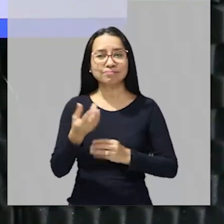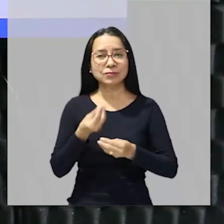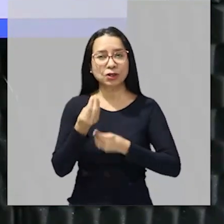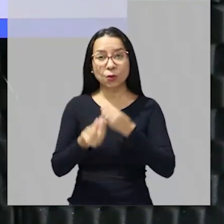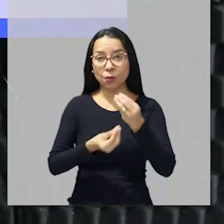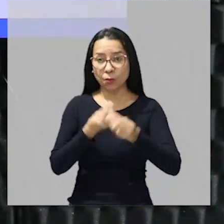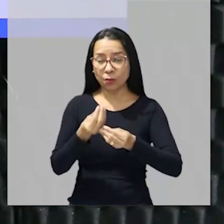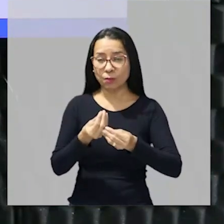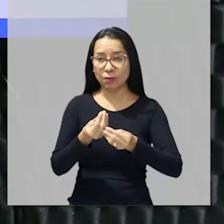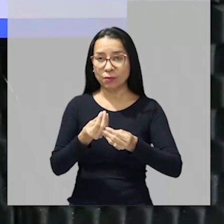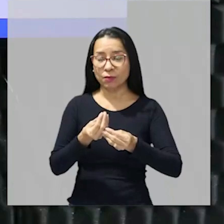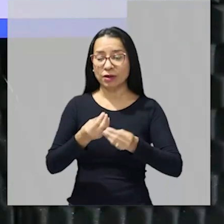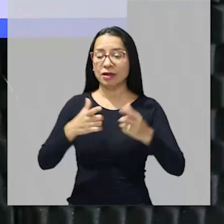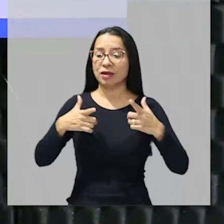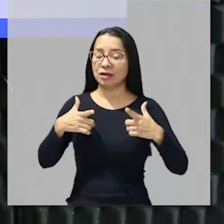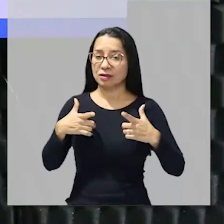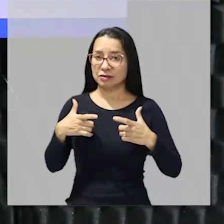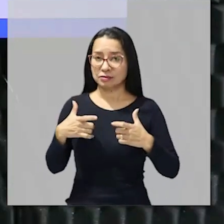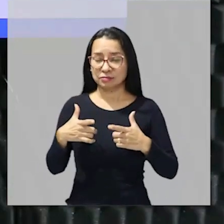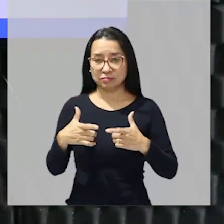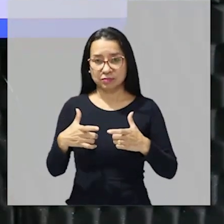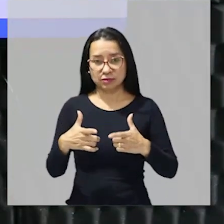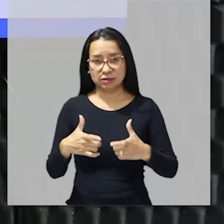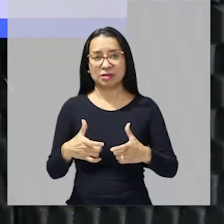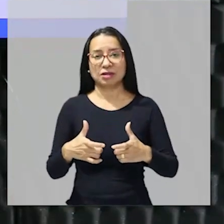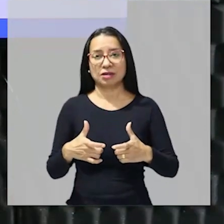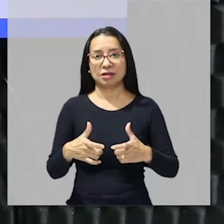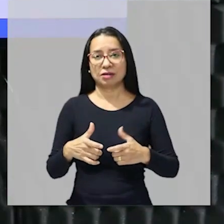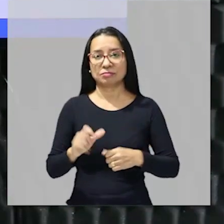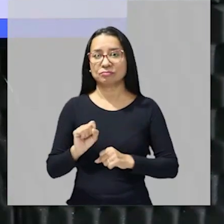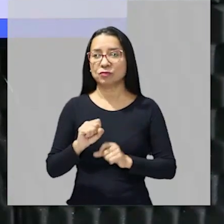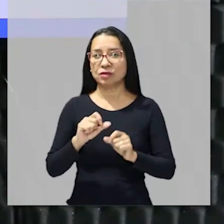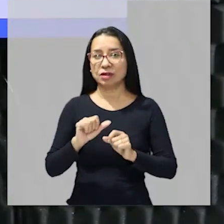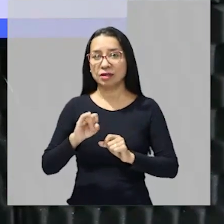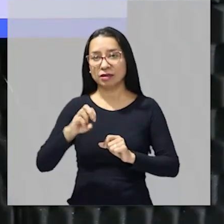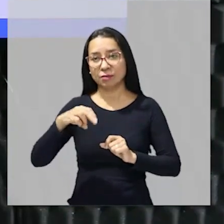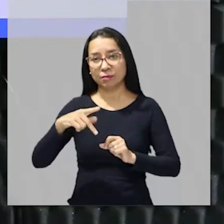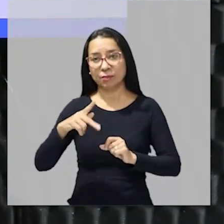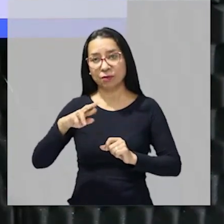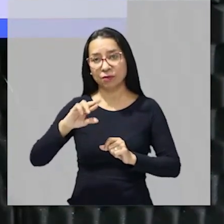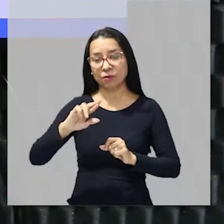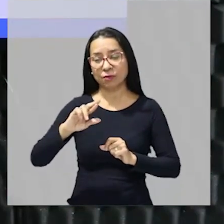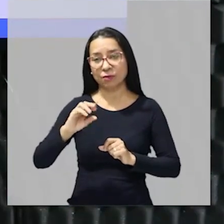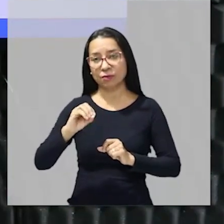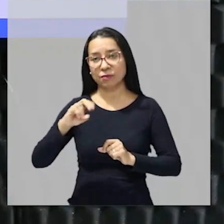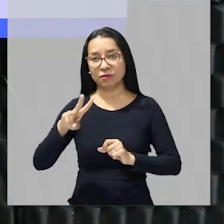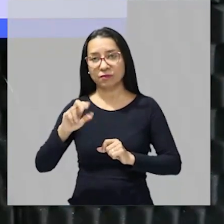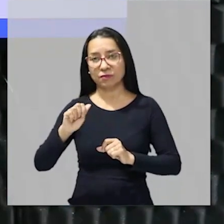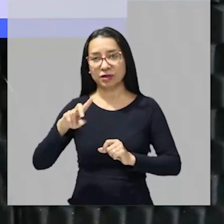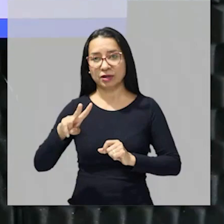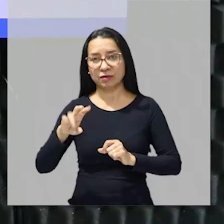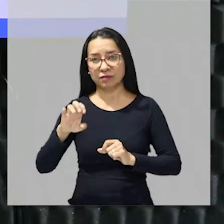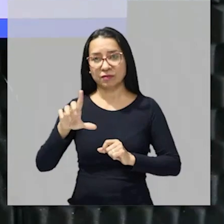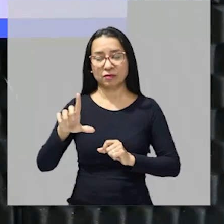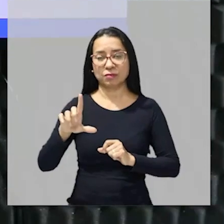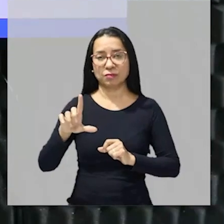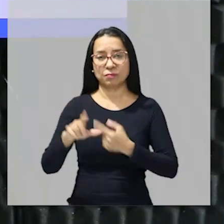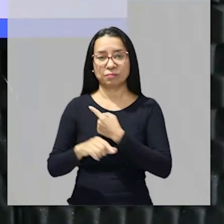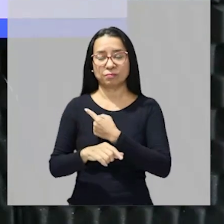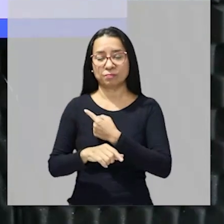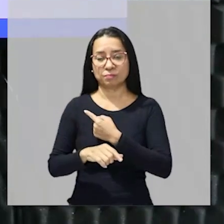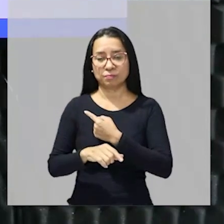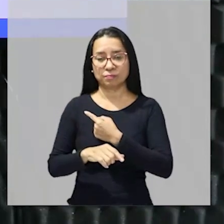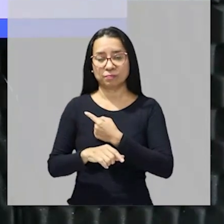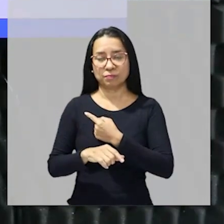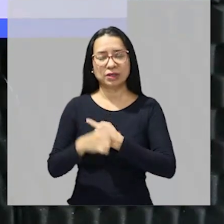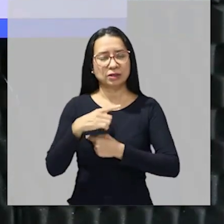segunda fase, prova de segunda fase aí da UEMA, que faz um tempinho que não se tem a segunda fase da UEMA.